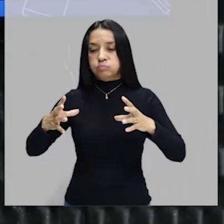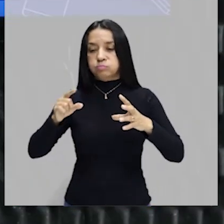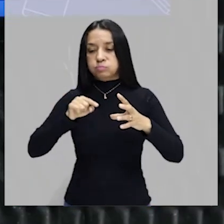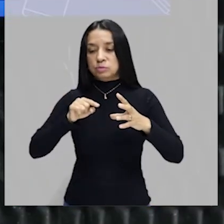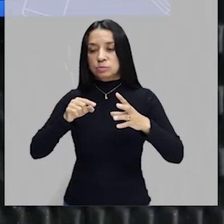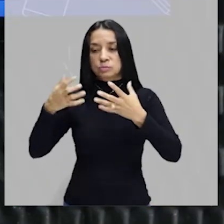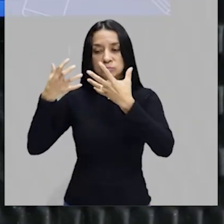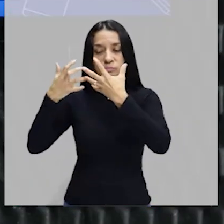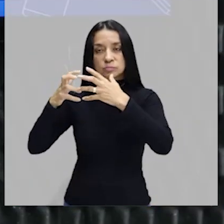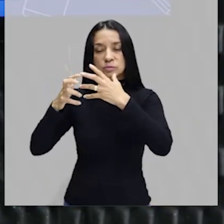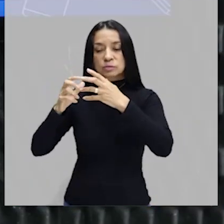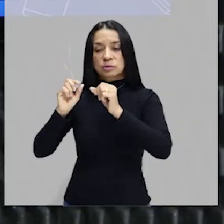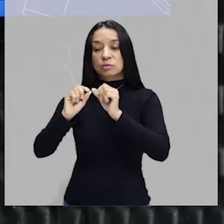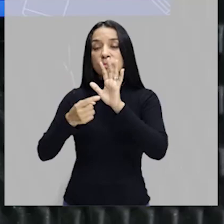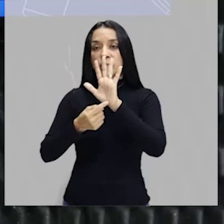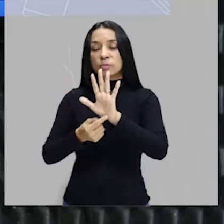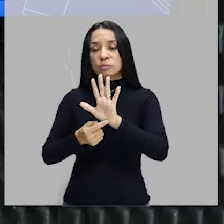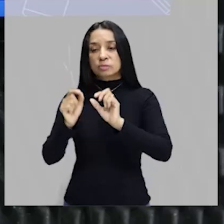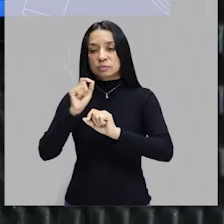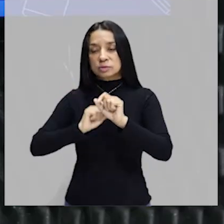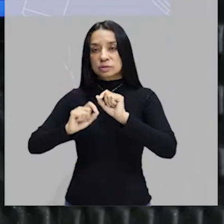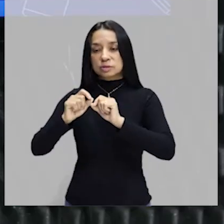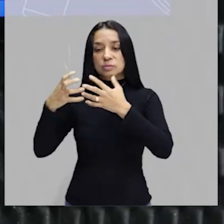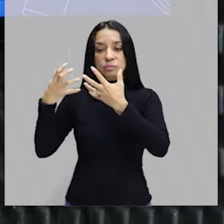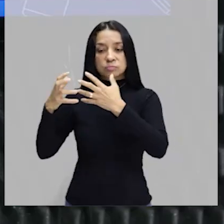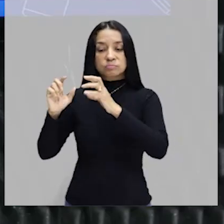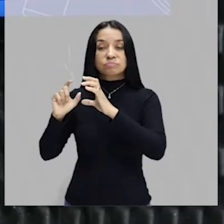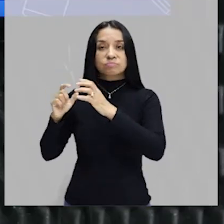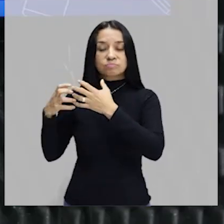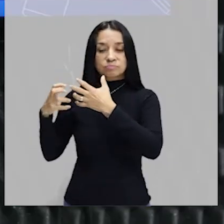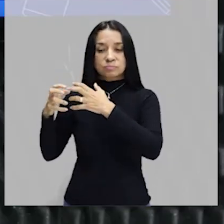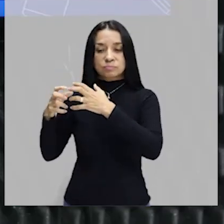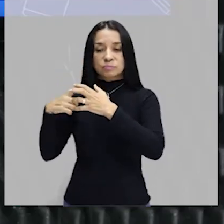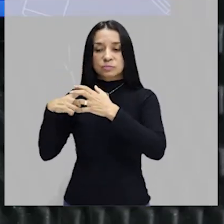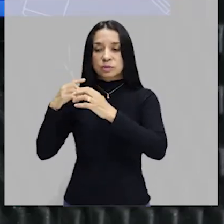com que isso mostre que o encéfalo desses indivíduos ele